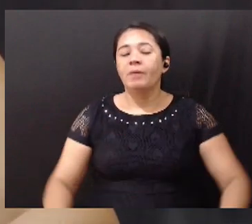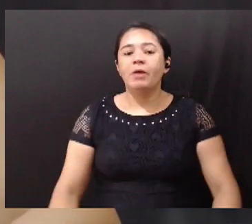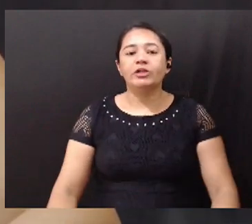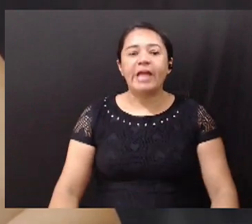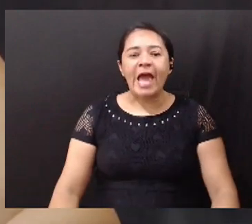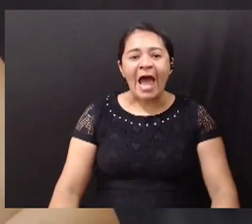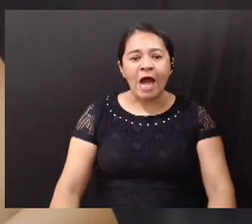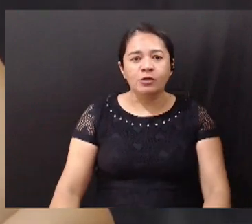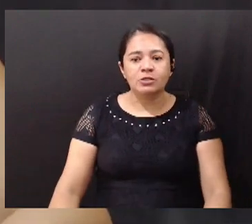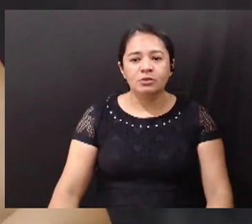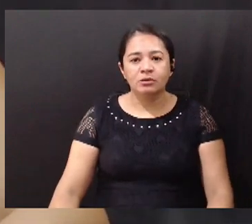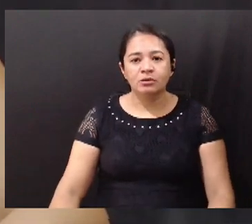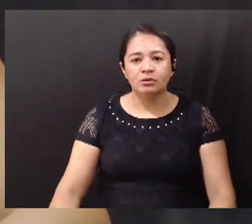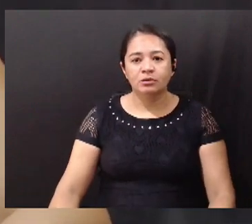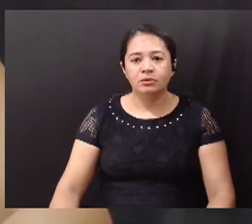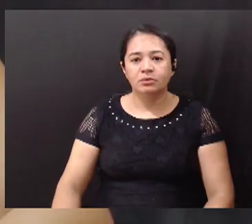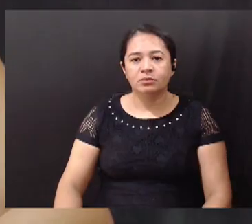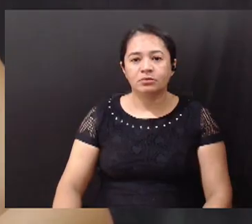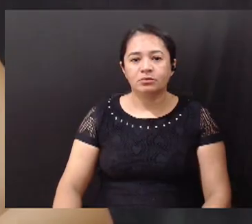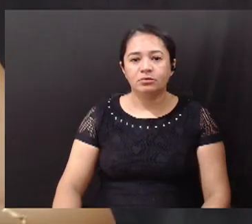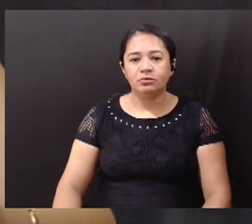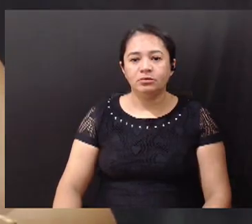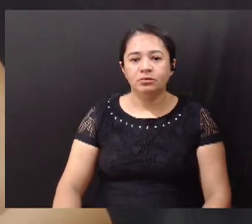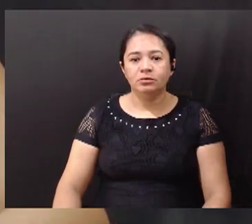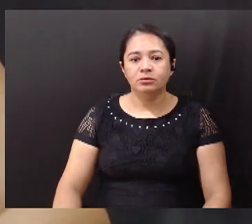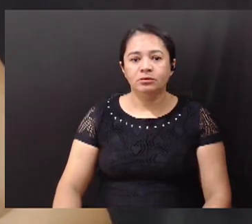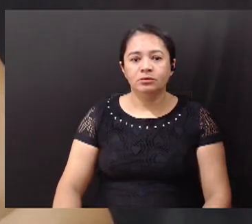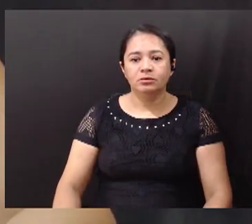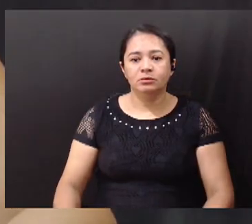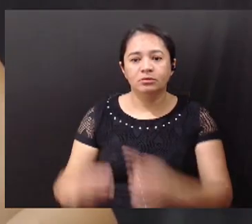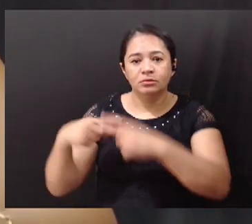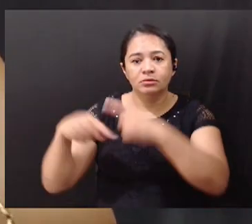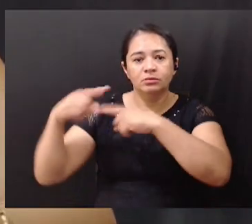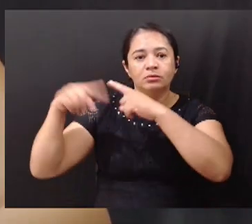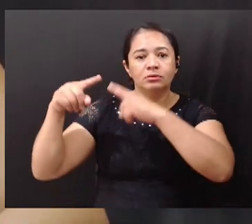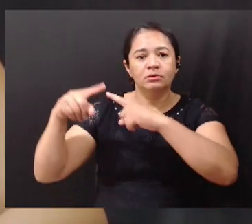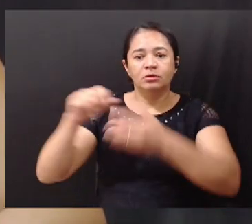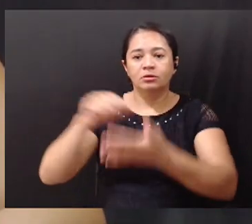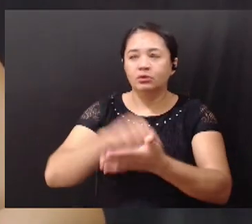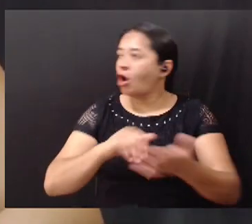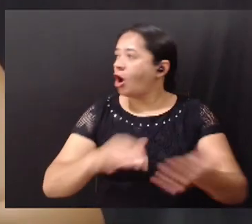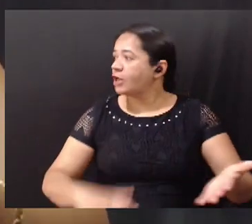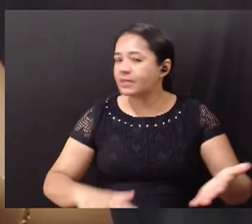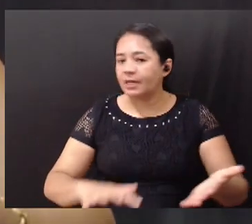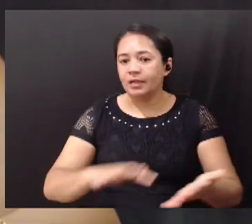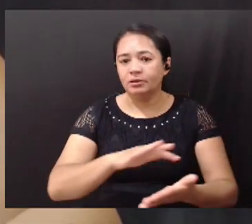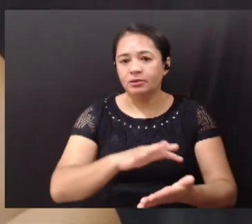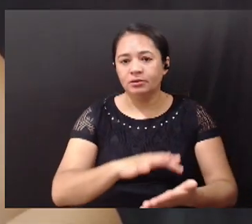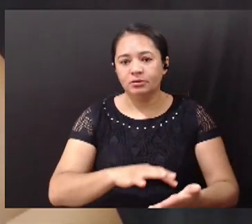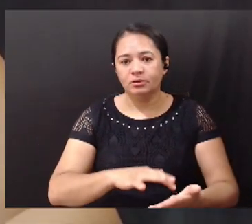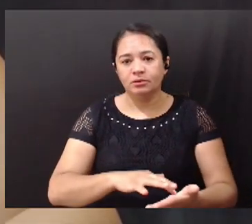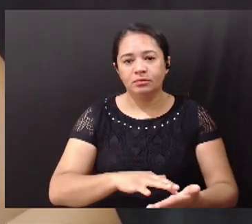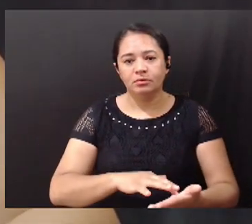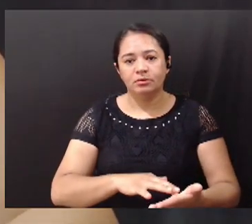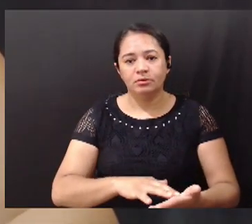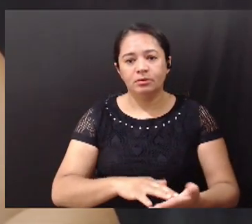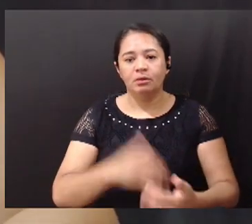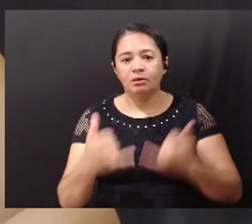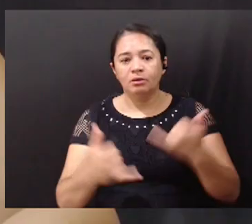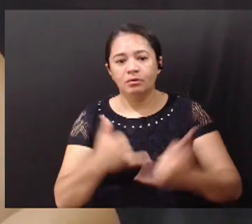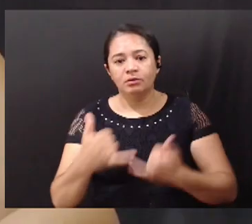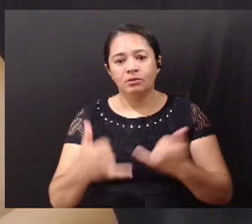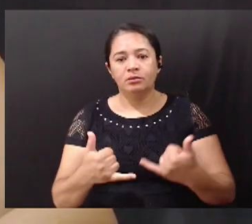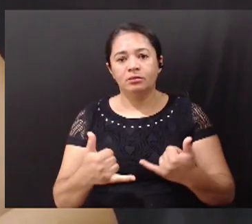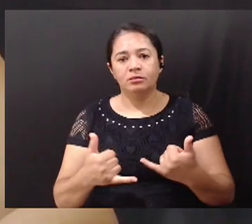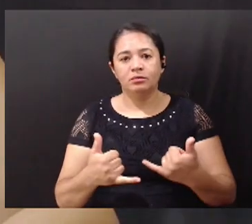motoras, para o desempenho nas atividades cotidianas, para o brincar, para a criatividade.